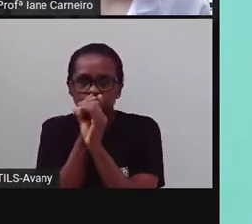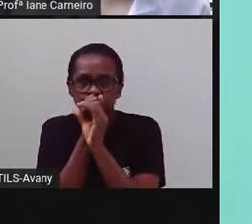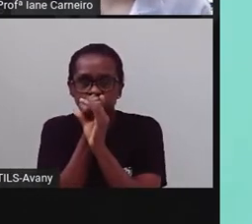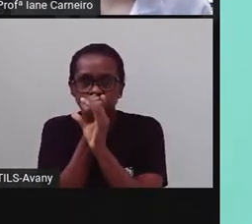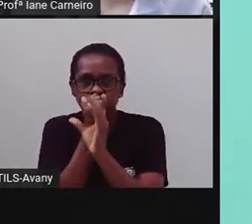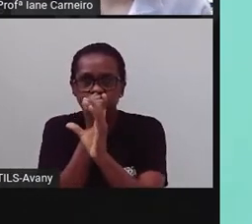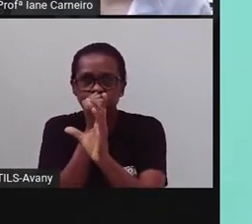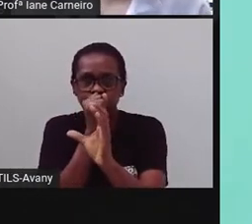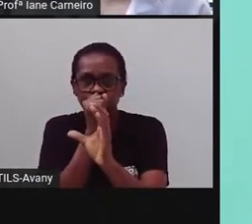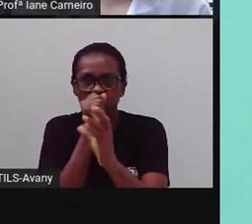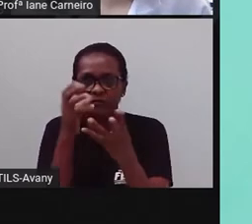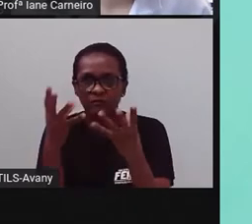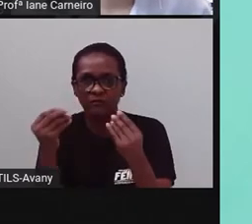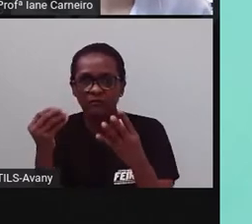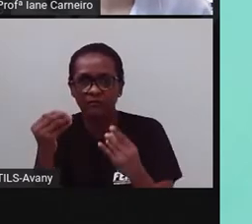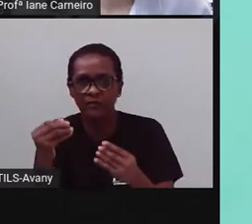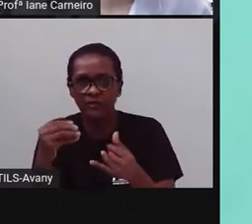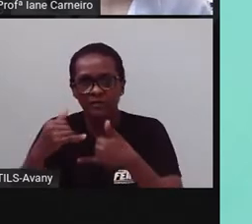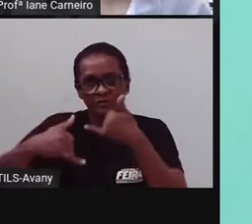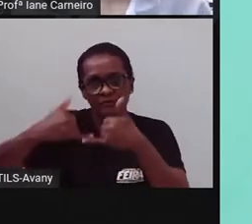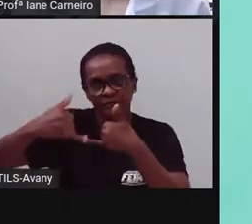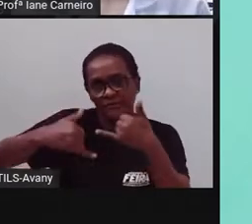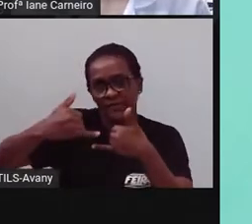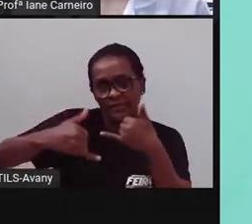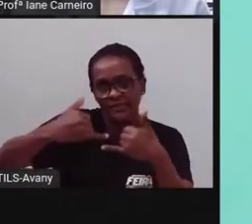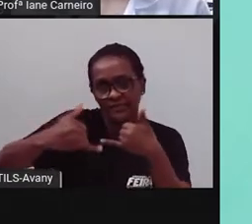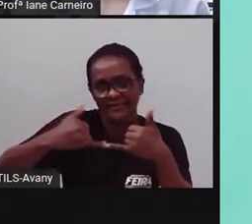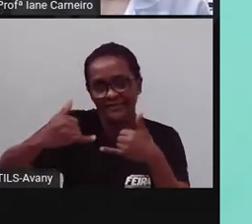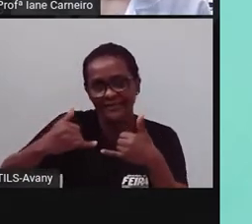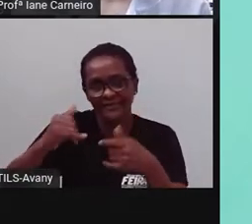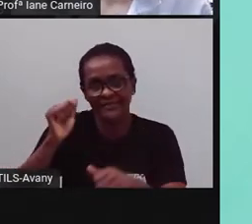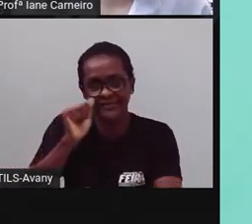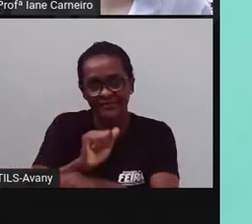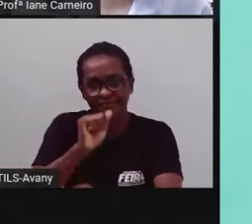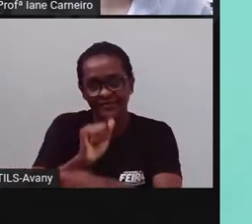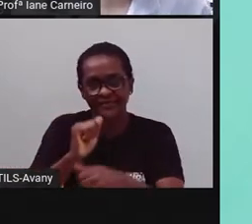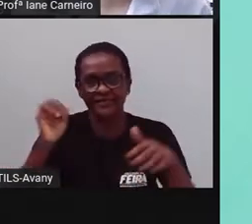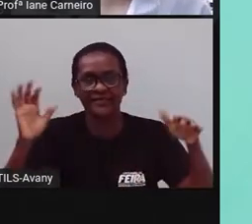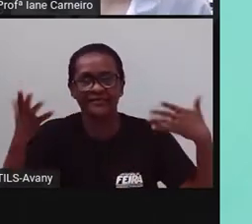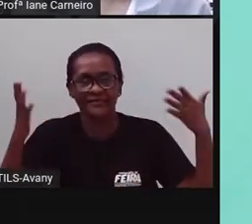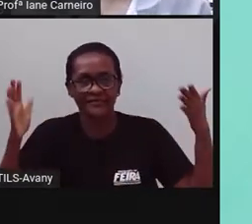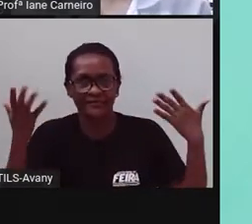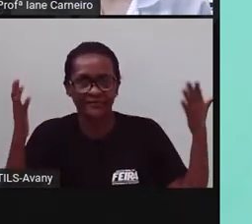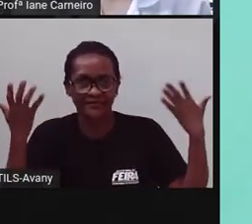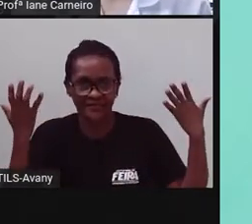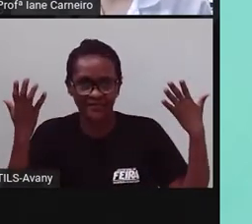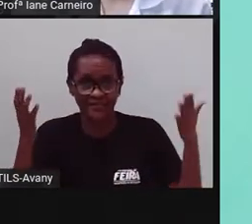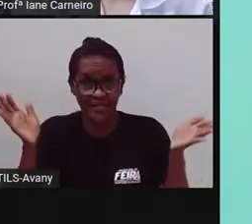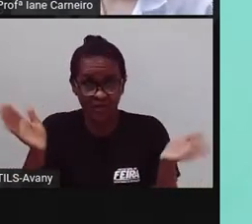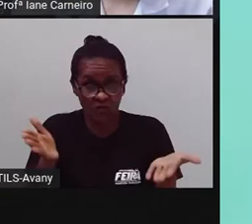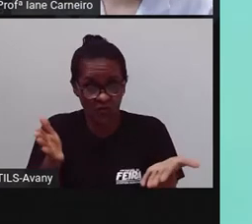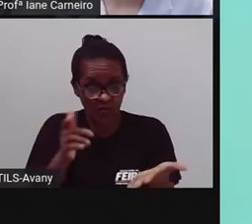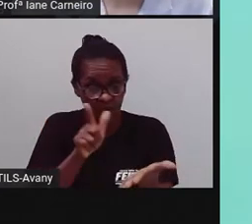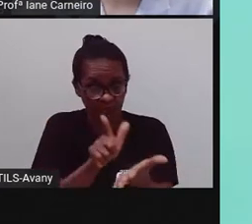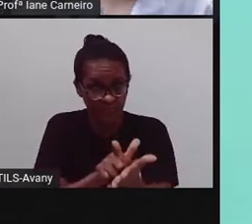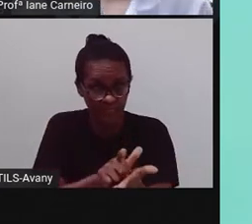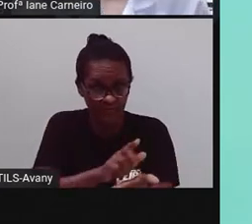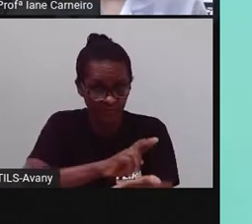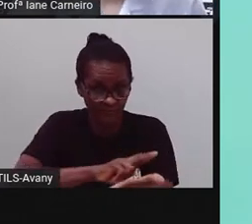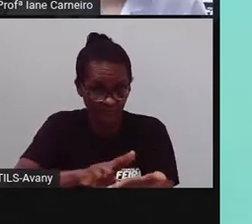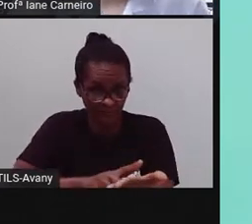brinquedos e badulaques tudo pronto para o momento esperado agora a lista de convidados